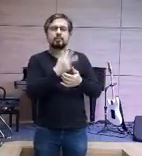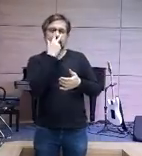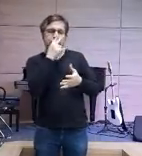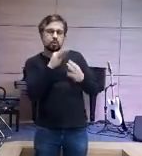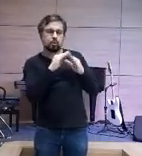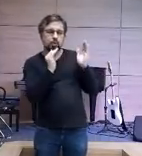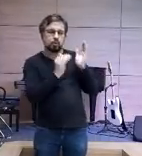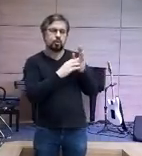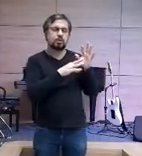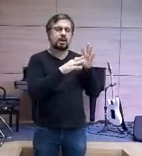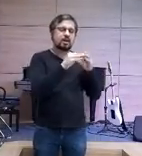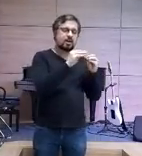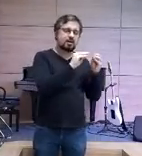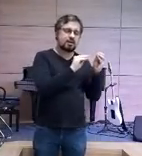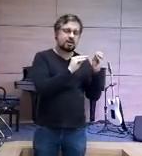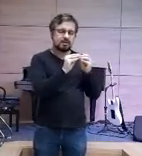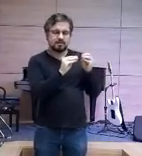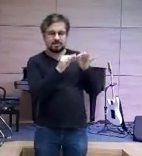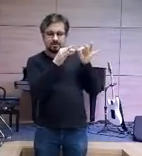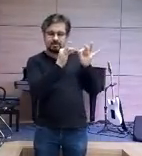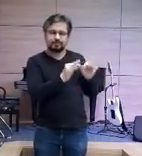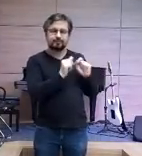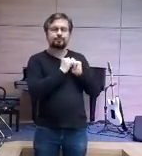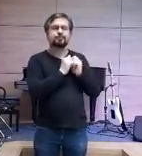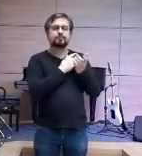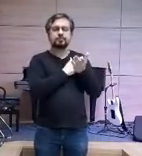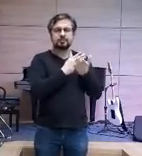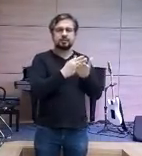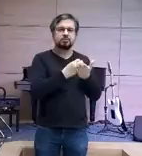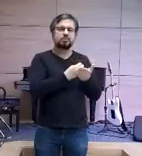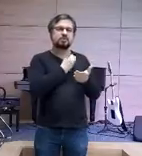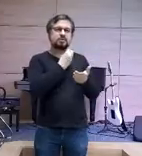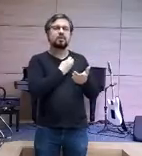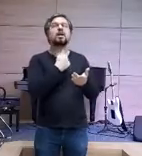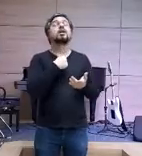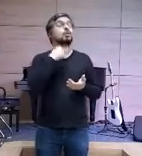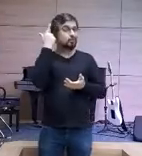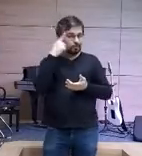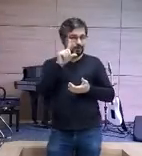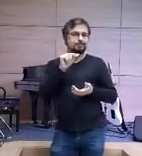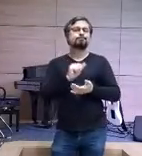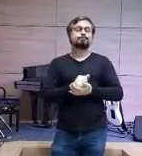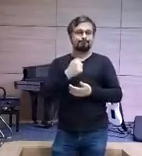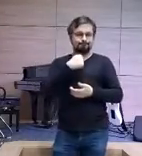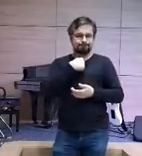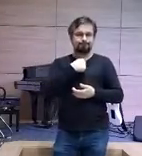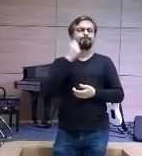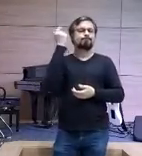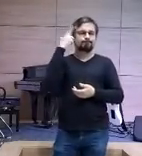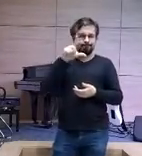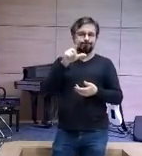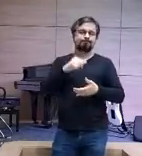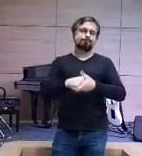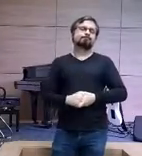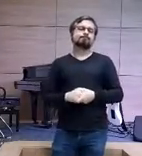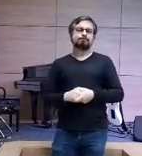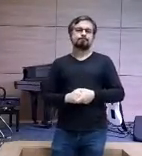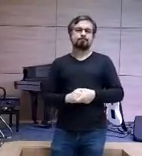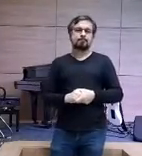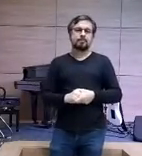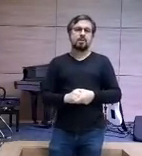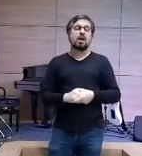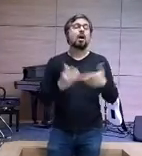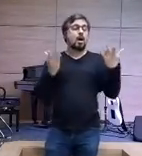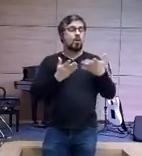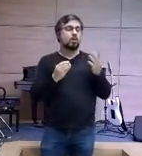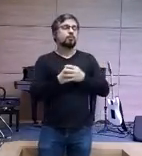dia parece que nós começamos a observar a viver de uma forma assim eu consegui e eu